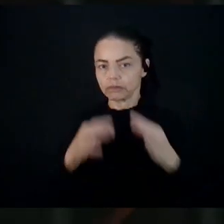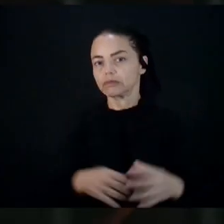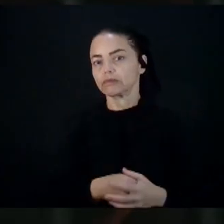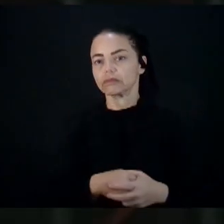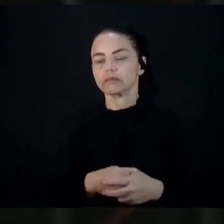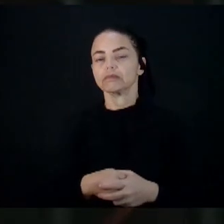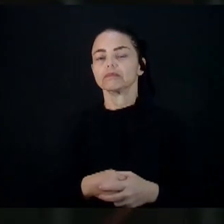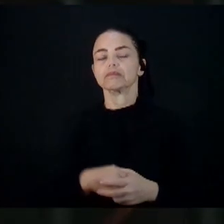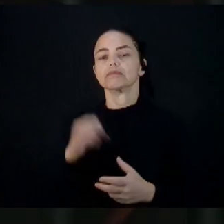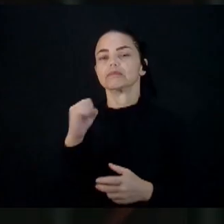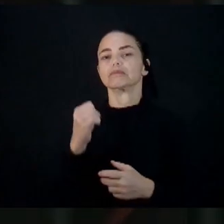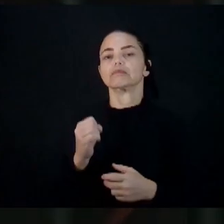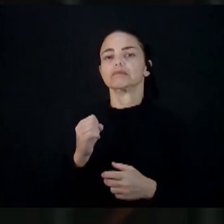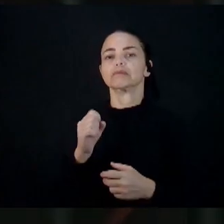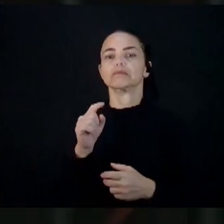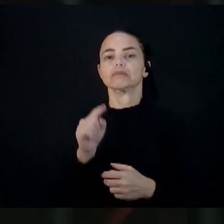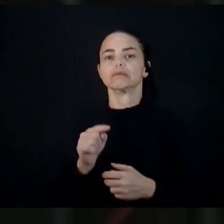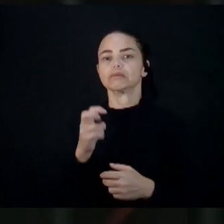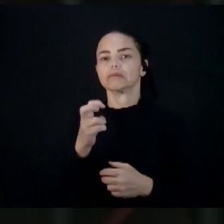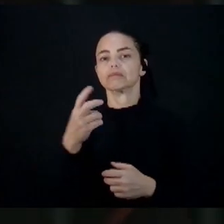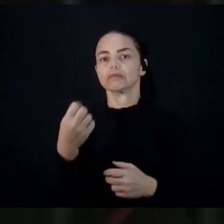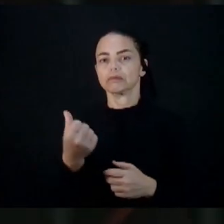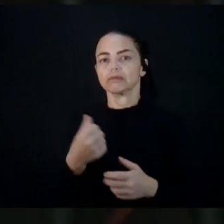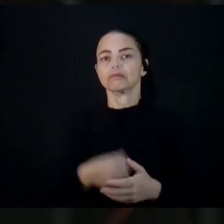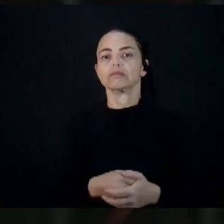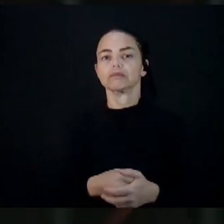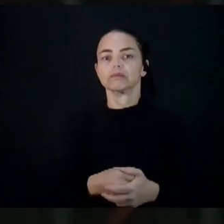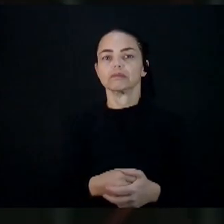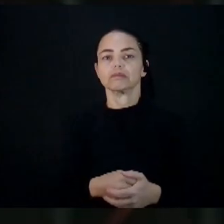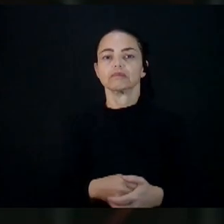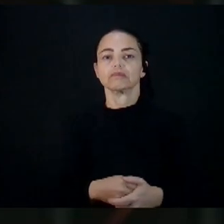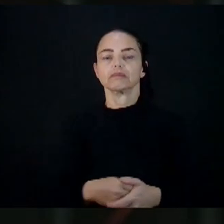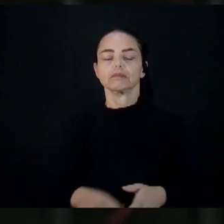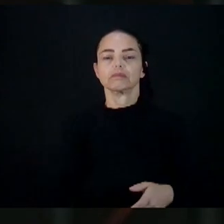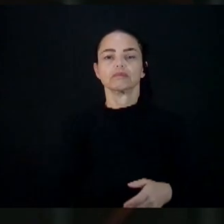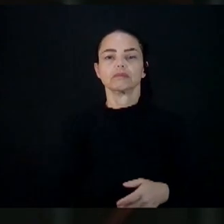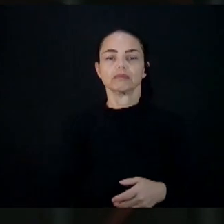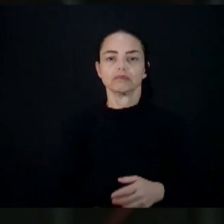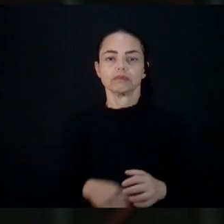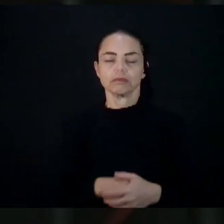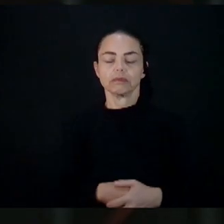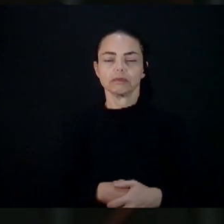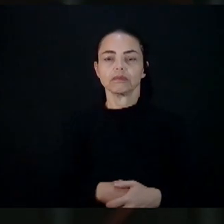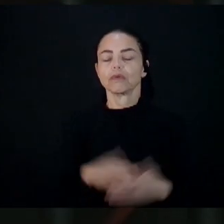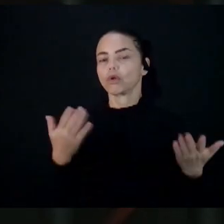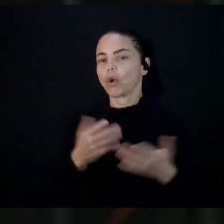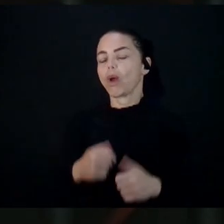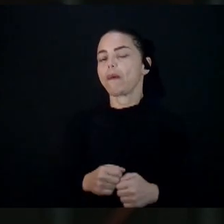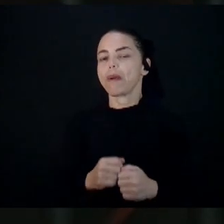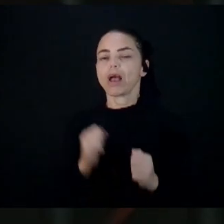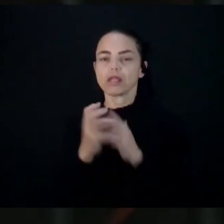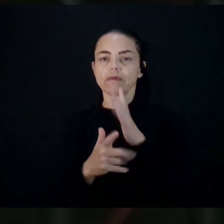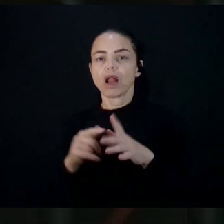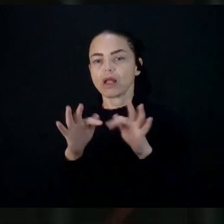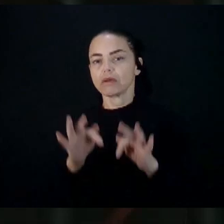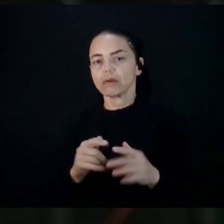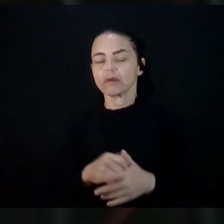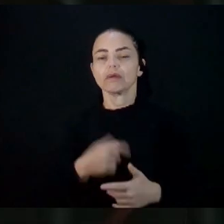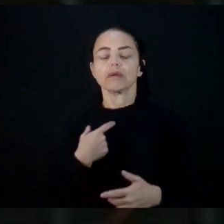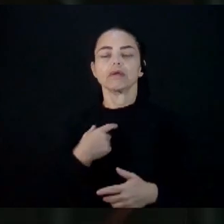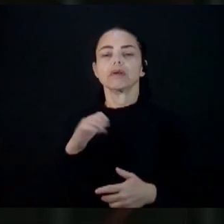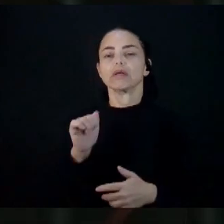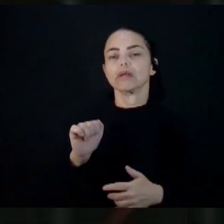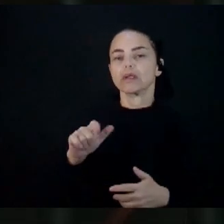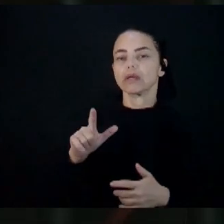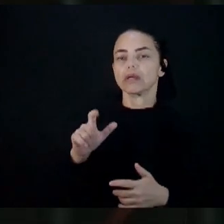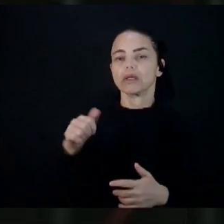Agora, 8h56, tem mais pergunta, produção? Se tiver, pode colocar na tela. Daqui a pouquinho a gente já vai para as considerações finais, tá? Aline Rocha, do Jardim